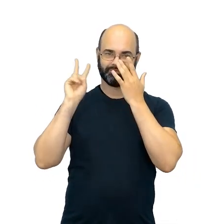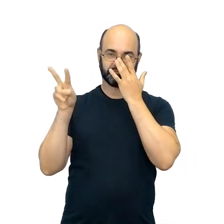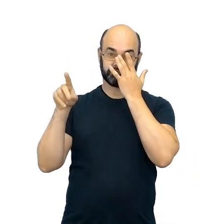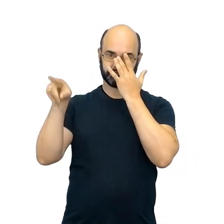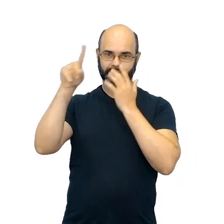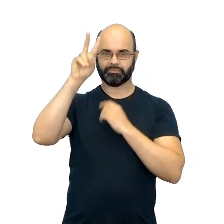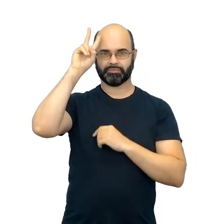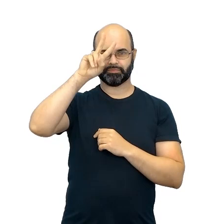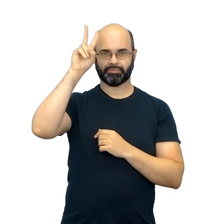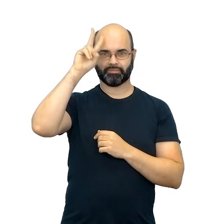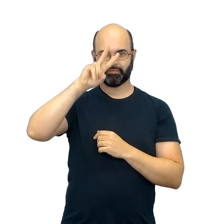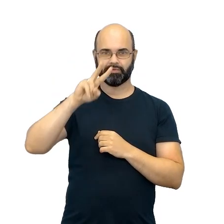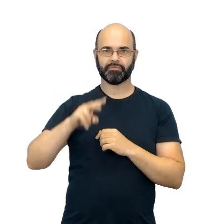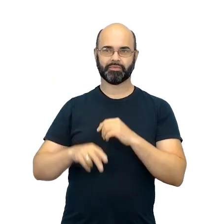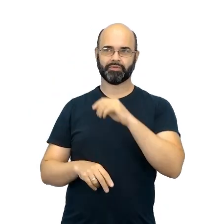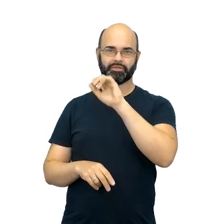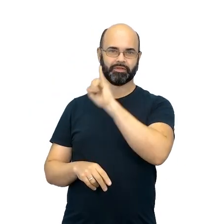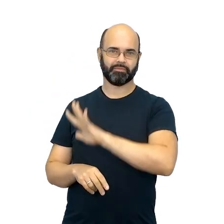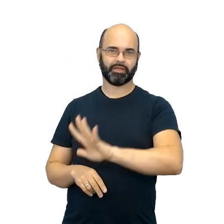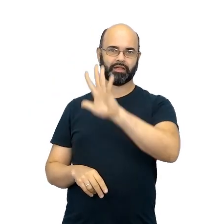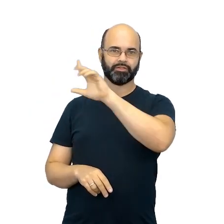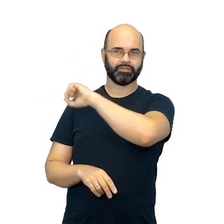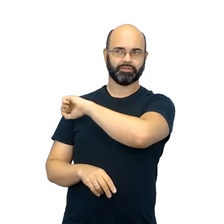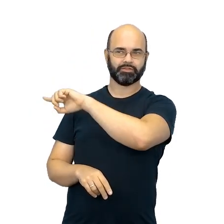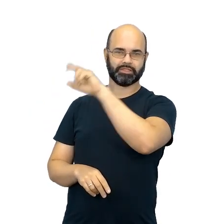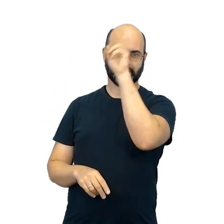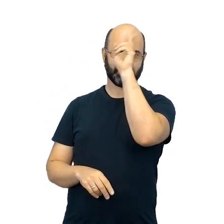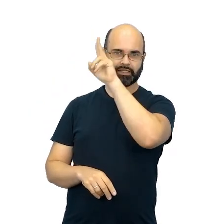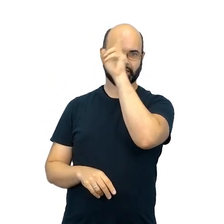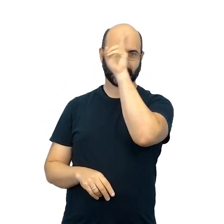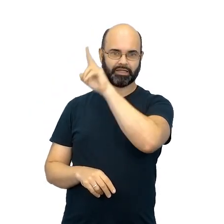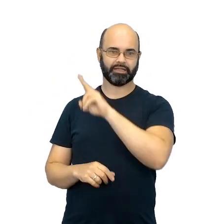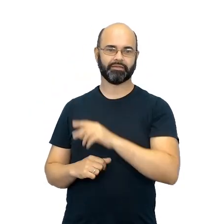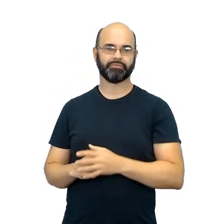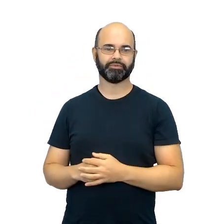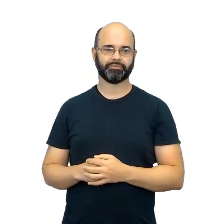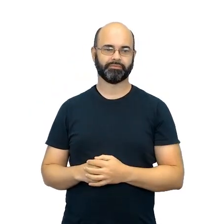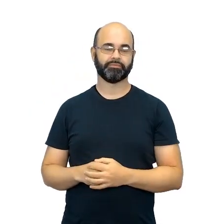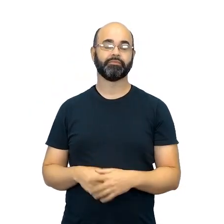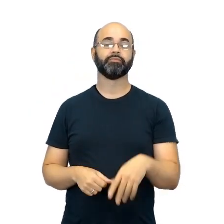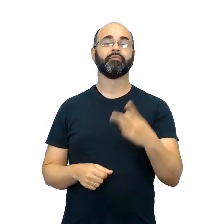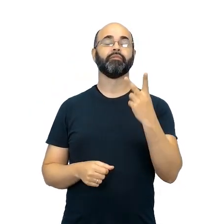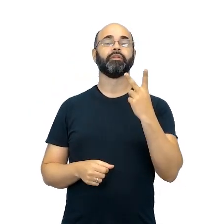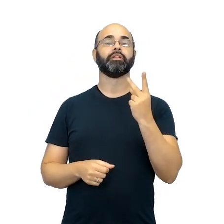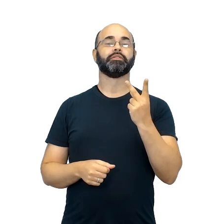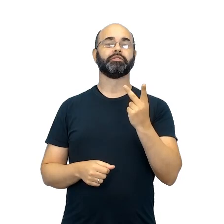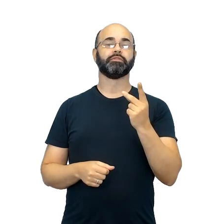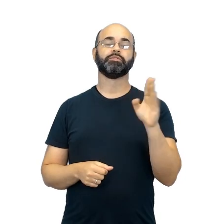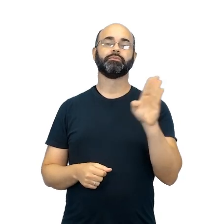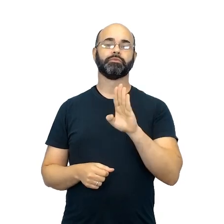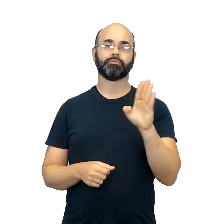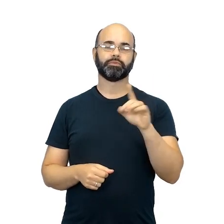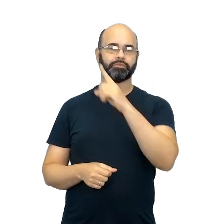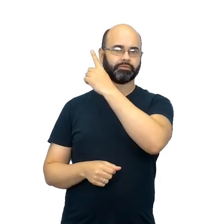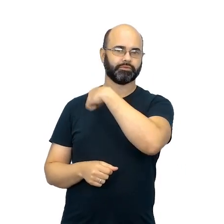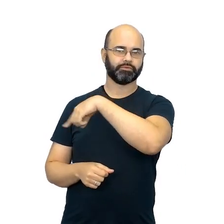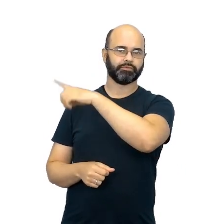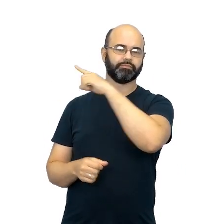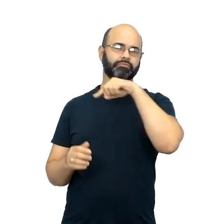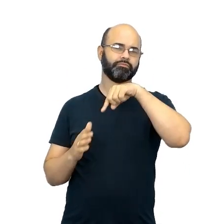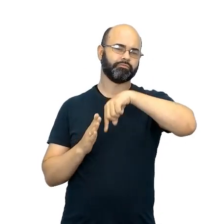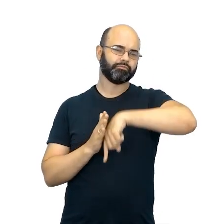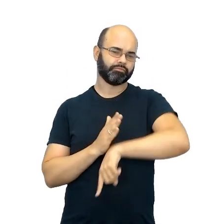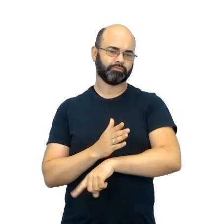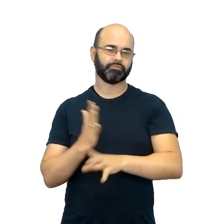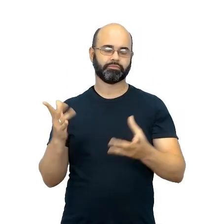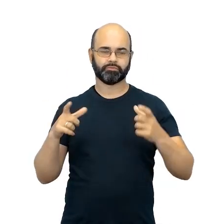dessas imagens. E, no segundo bimestre, iremos aprofundar nossas discussões sobre o ensino por investigação. Vejam que é o centro de